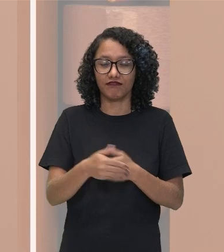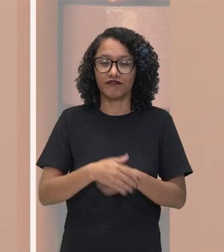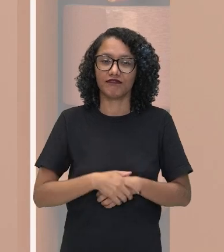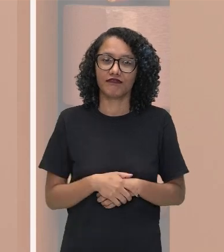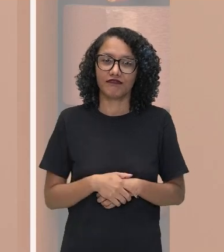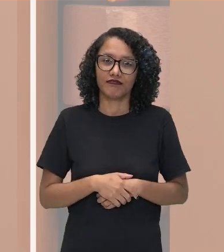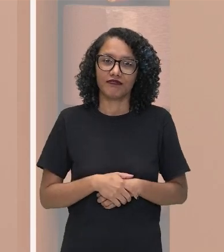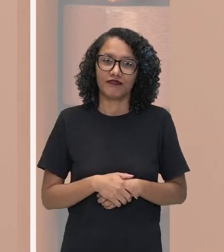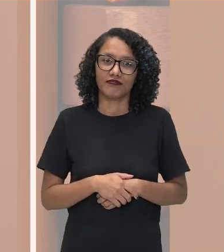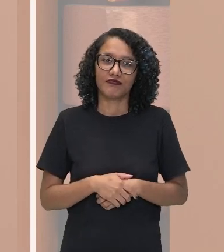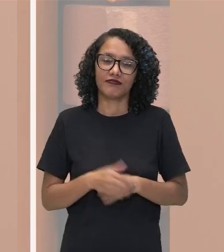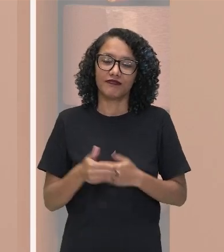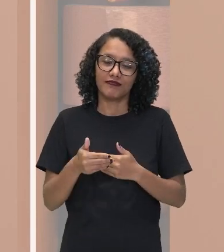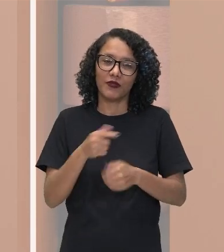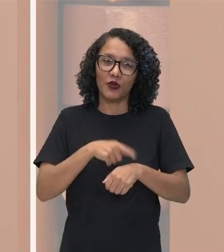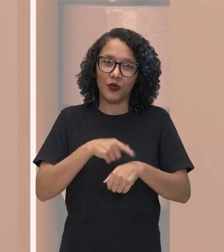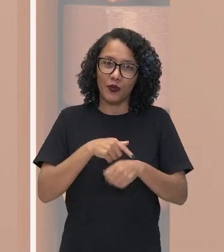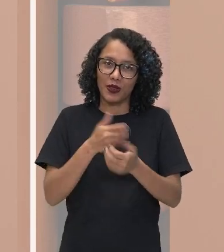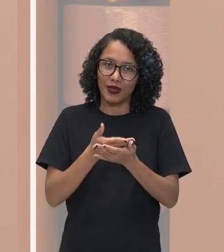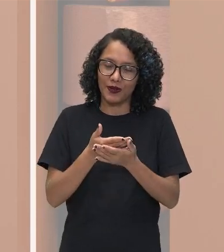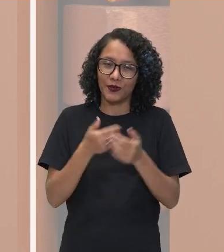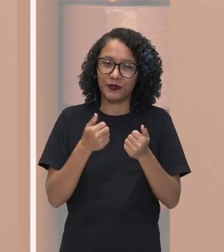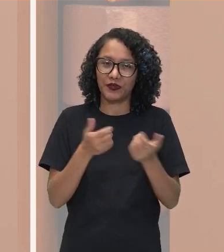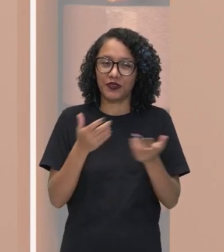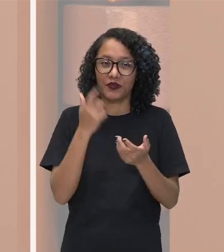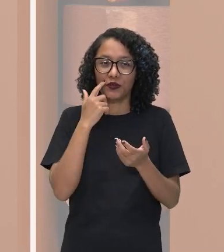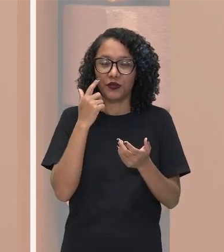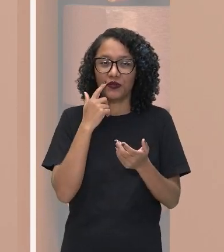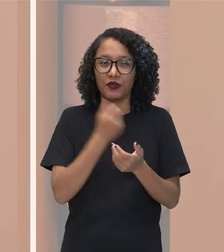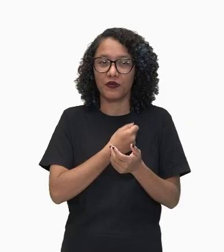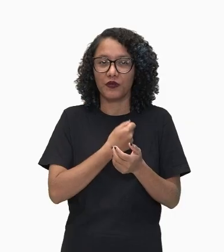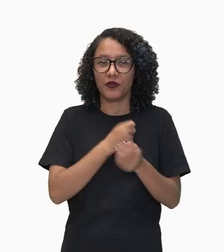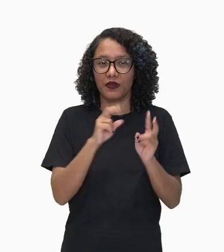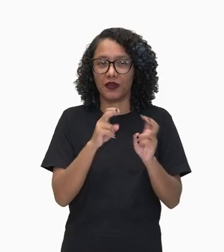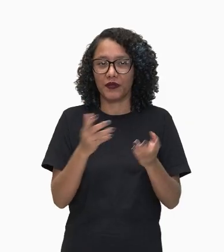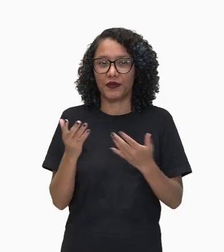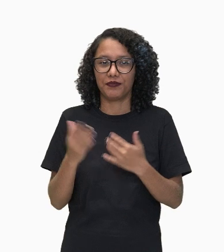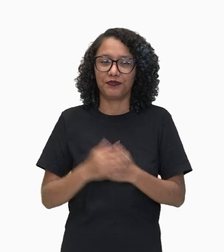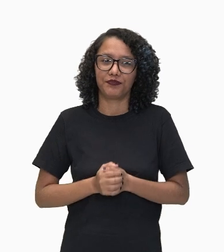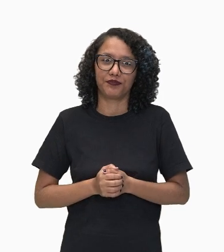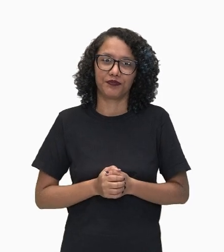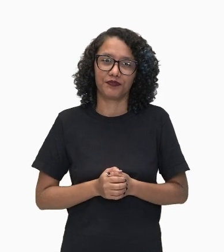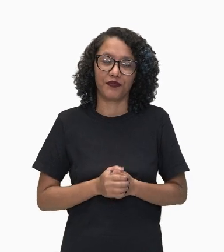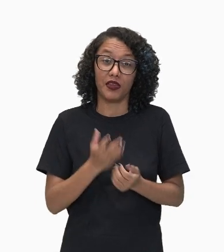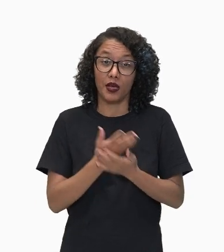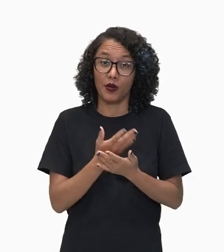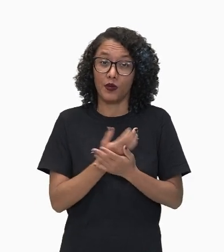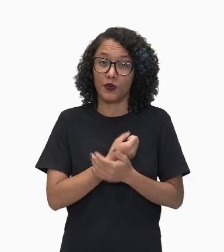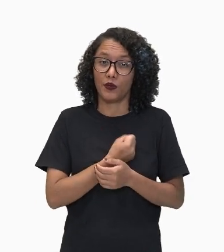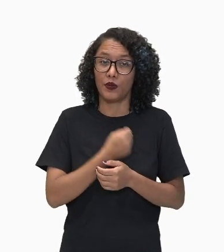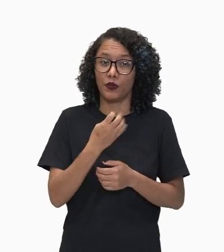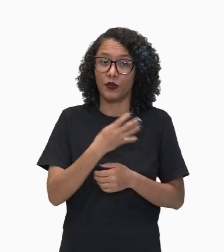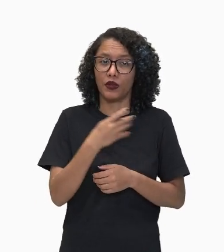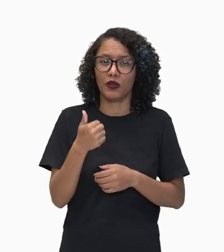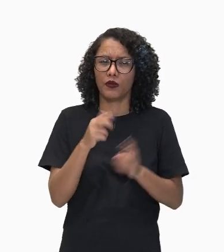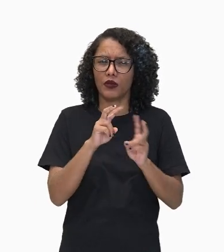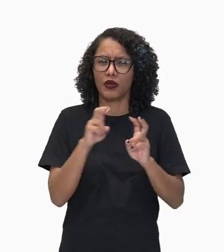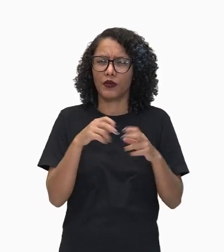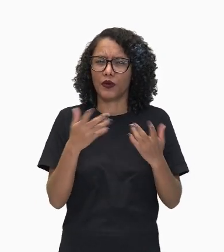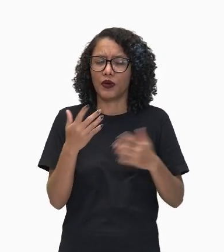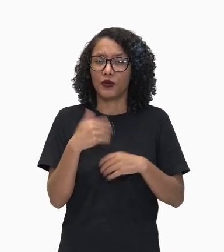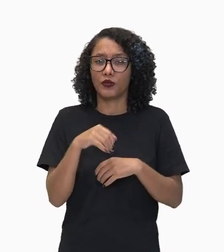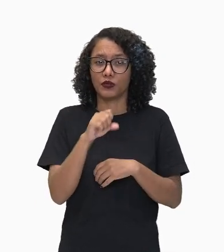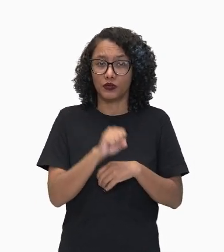nosso momento. Vamos lá verificar o número e o objeto de conhecimento. Estamos na aula de número 41 e o objeto